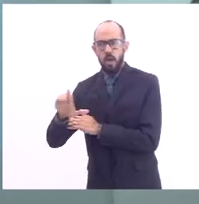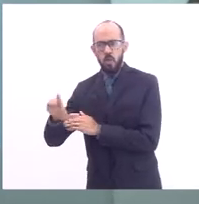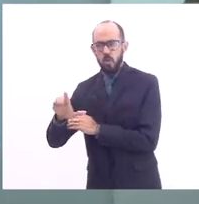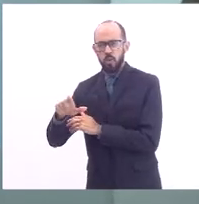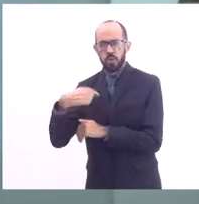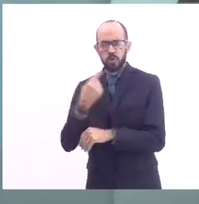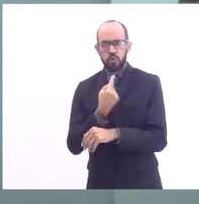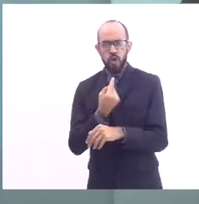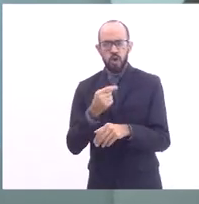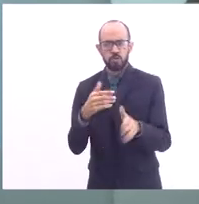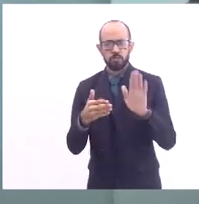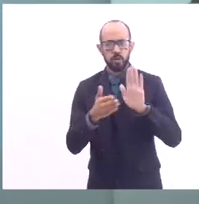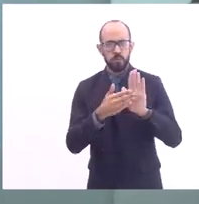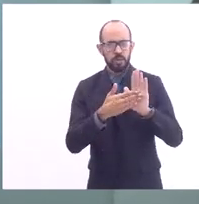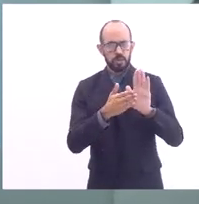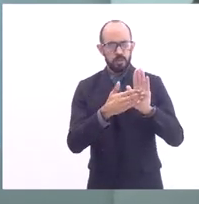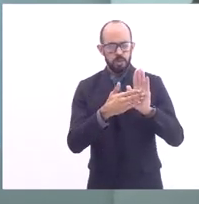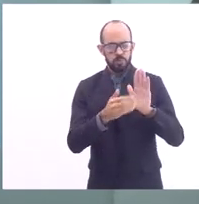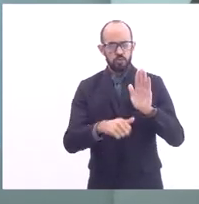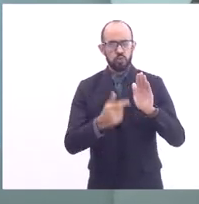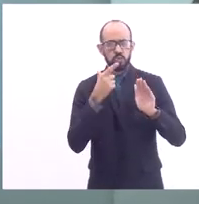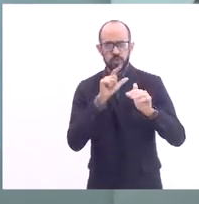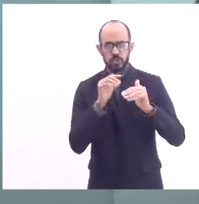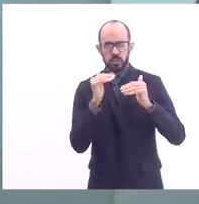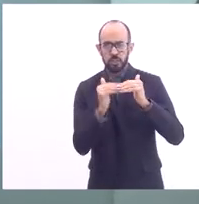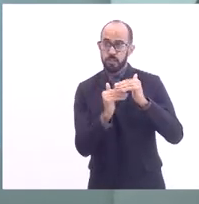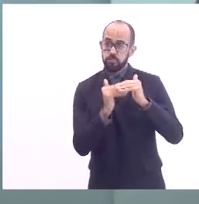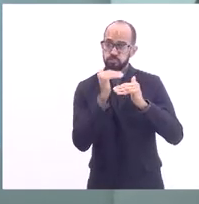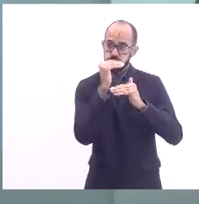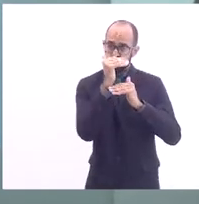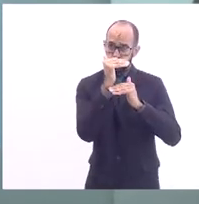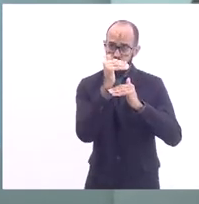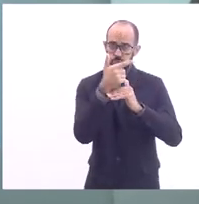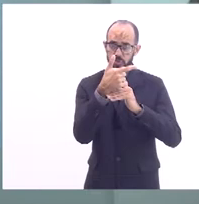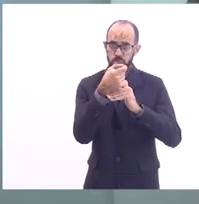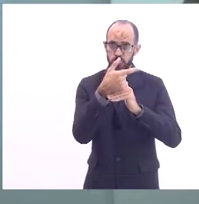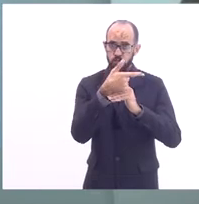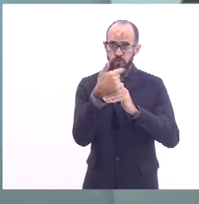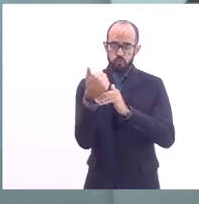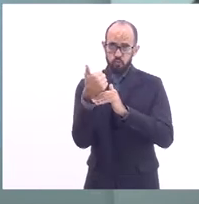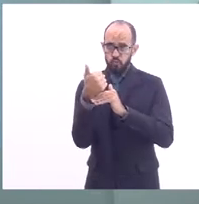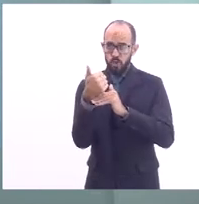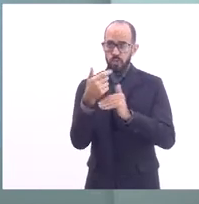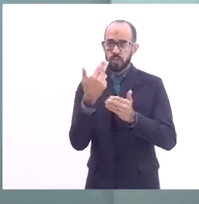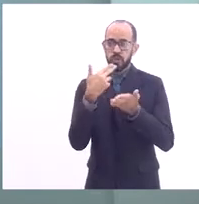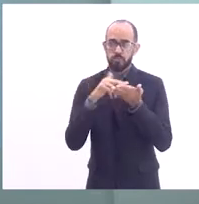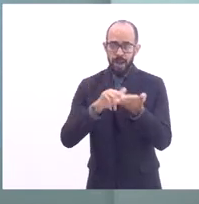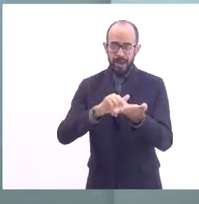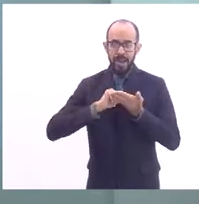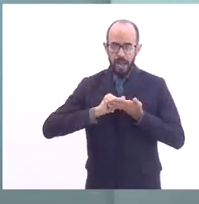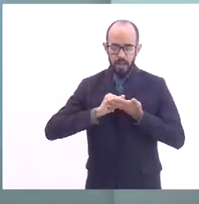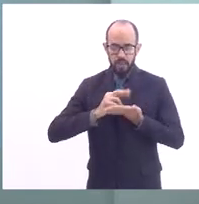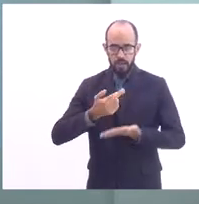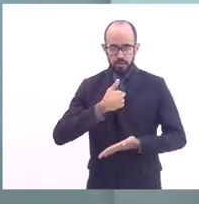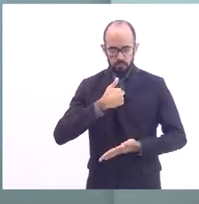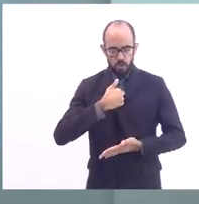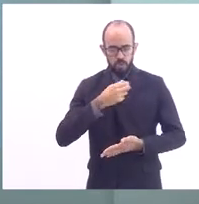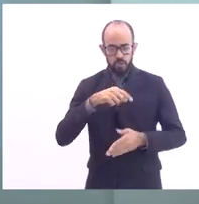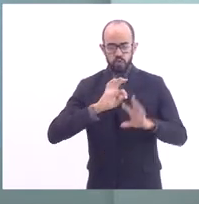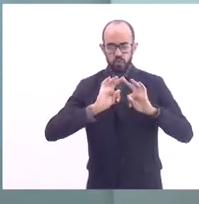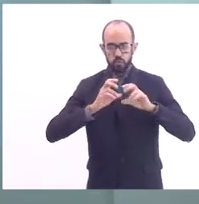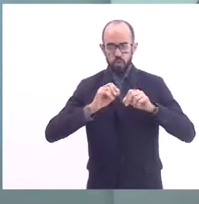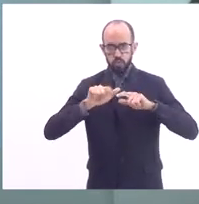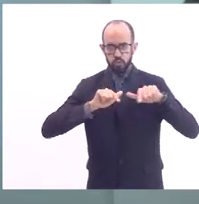nível em 2021, então estamos trabalhando. E nós recebemos uma carta-resposta da avaliação final de todo o trabalho